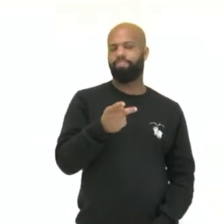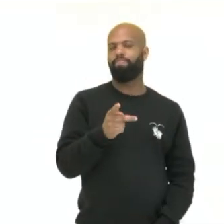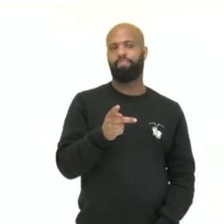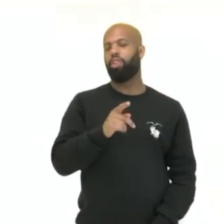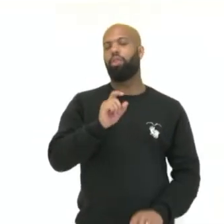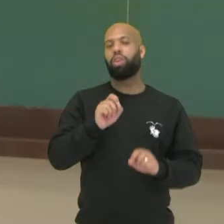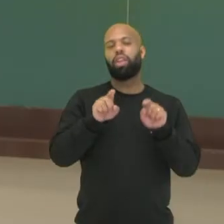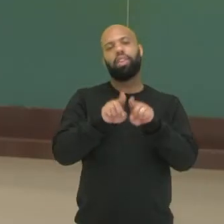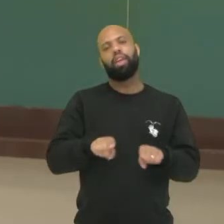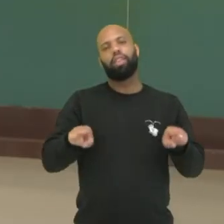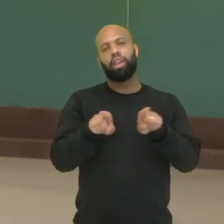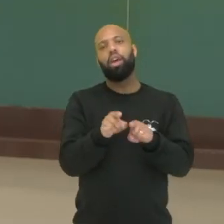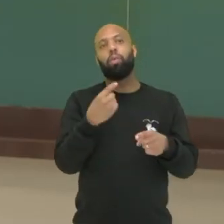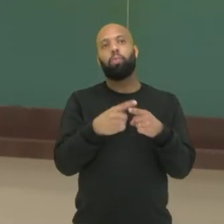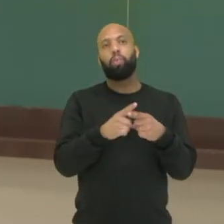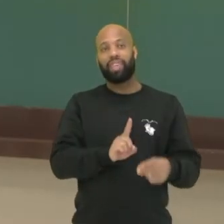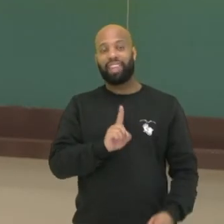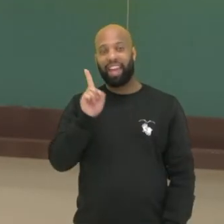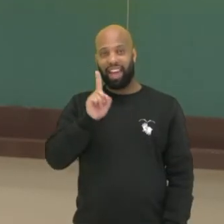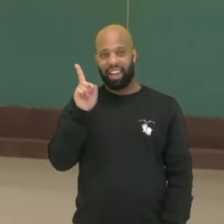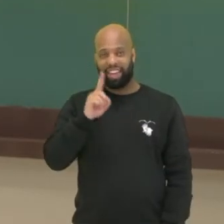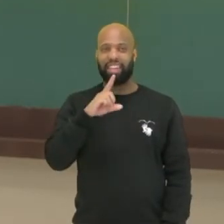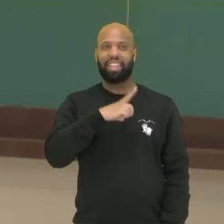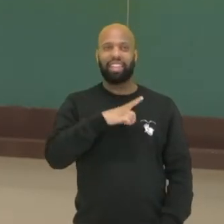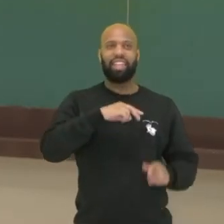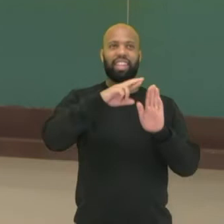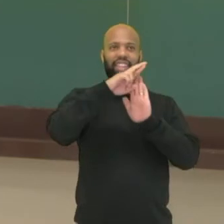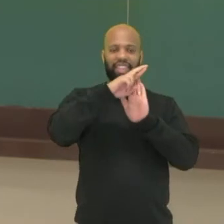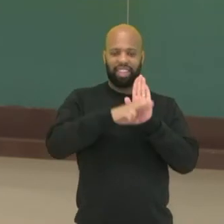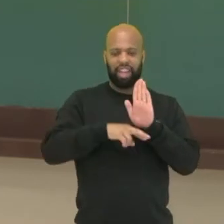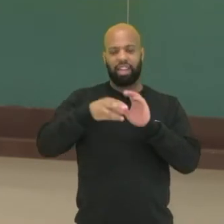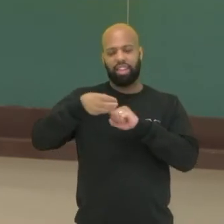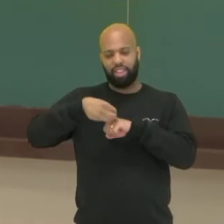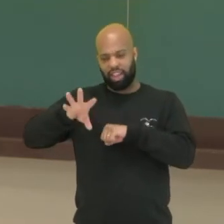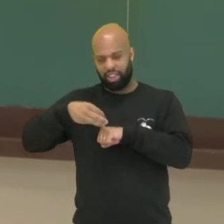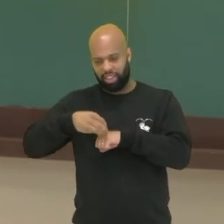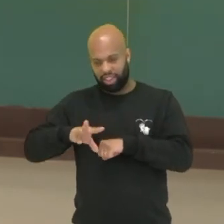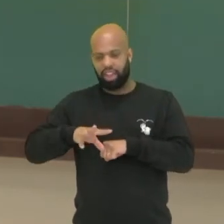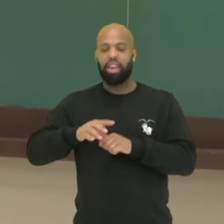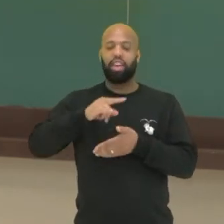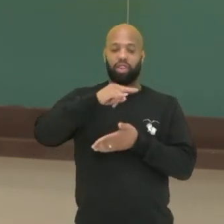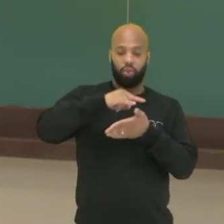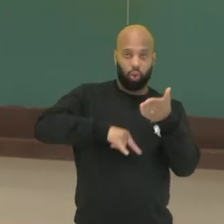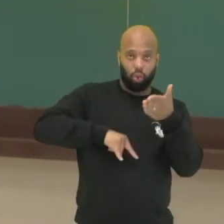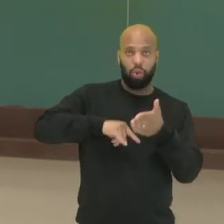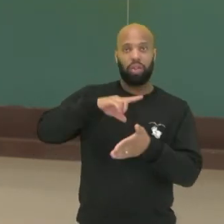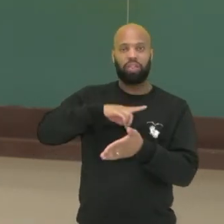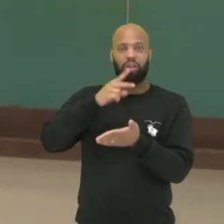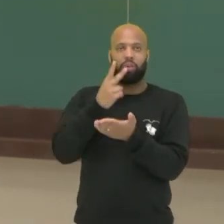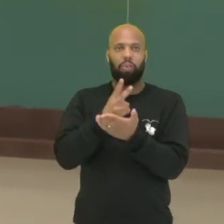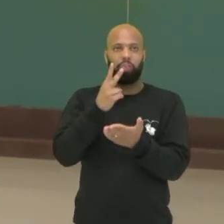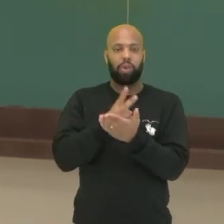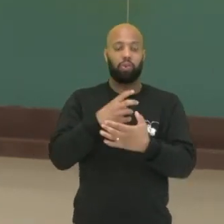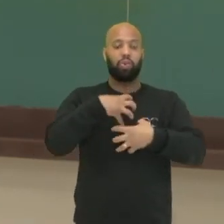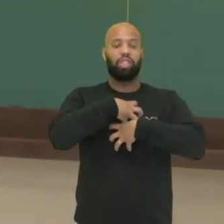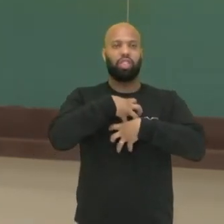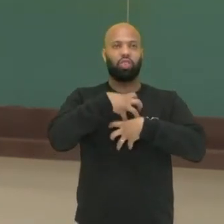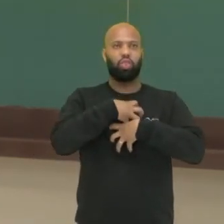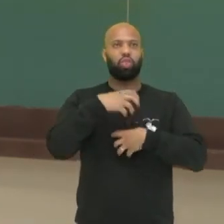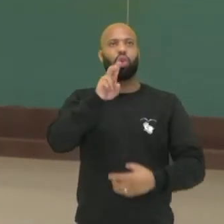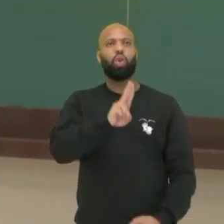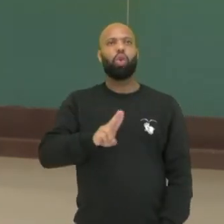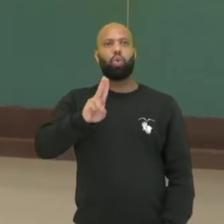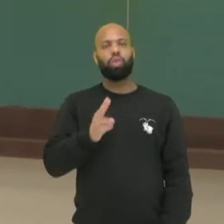uma repetição. Então eu evito a repetição utilizando o quê? Eu evito utilizando